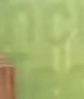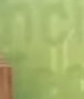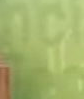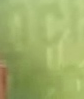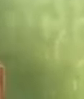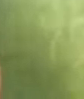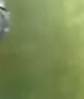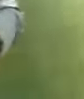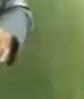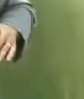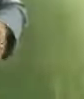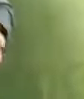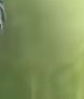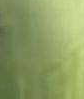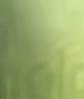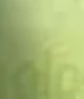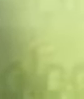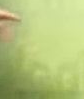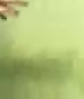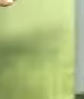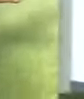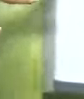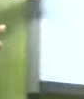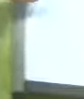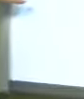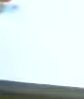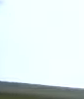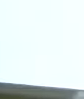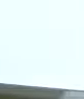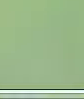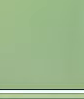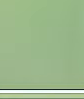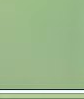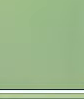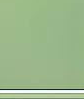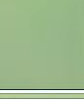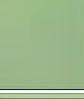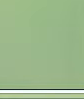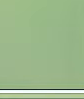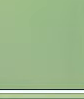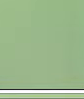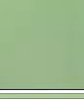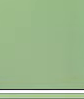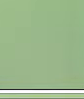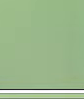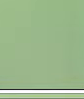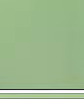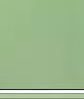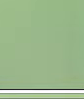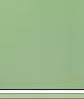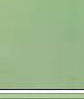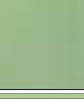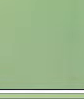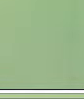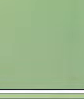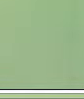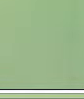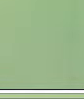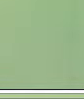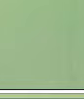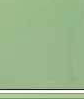vamos lá. Novo acordo ortográfico e regras de acentuação. Bem, nós temos este